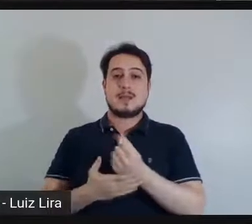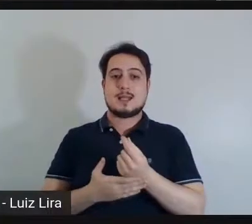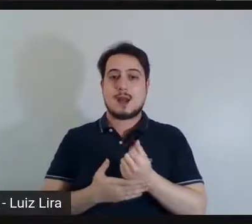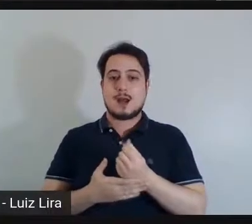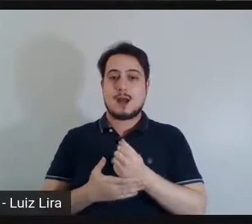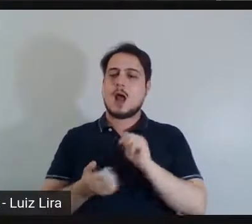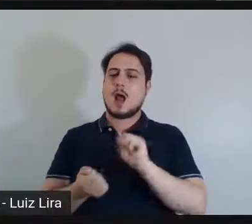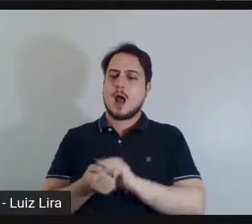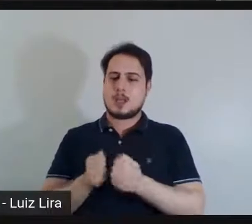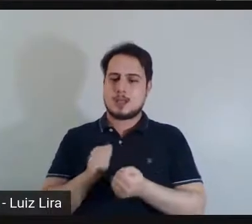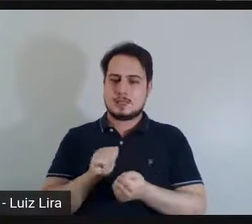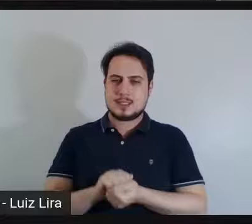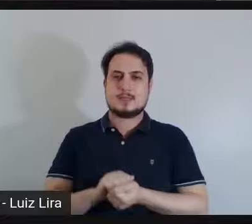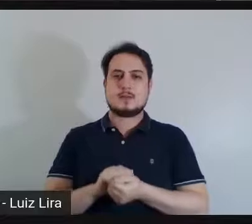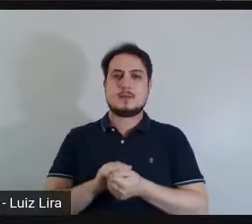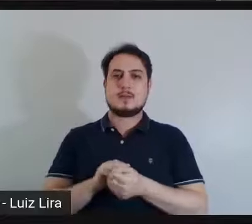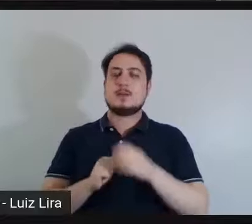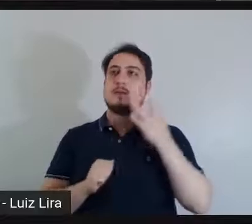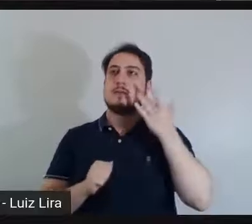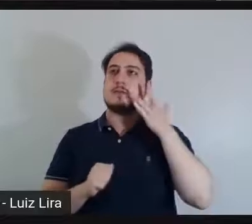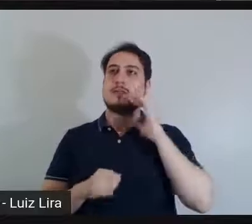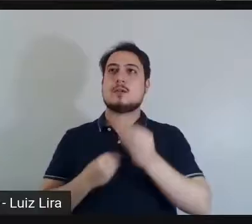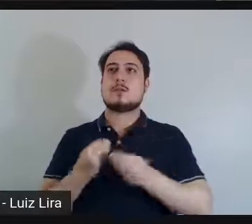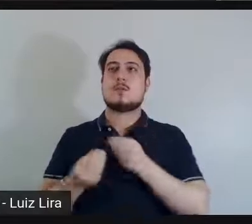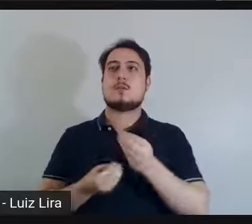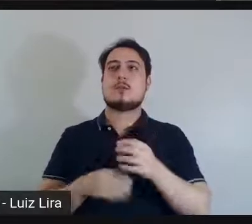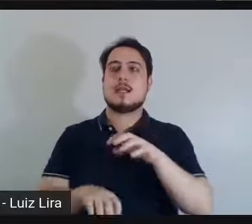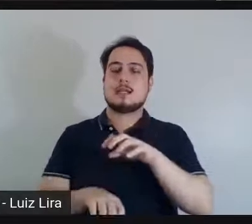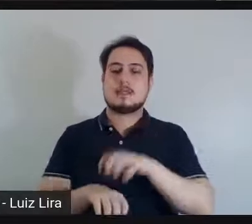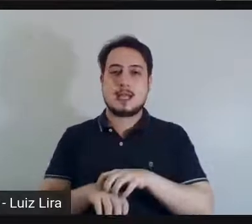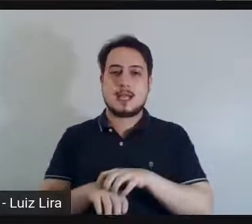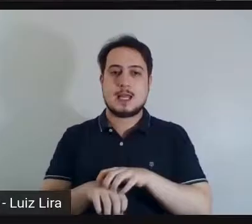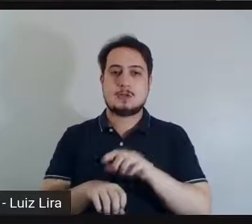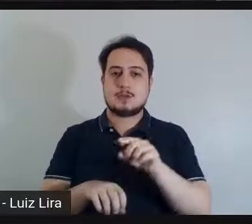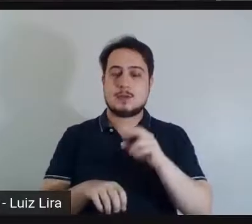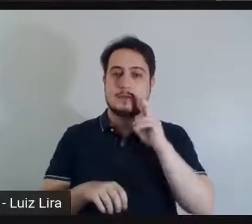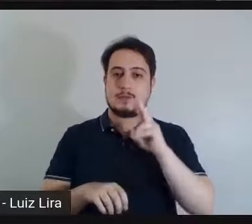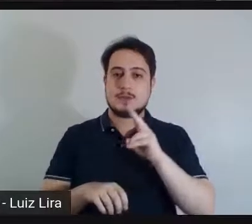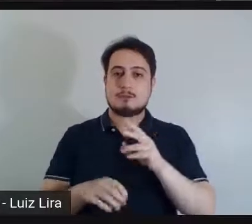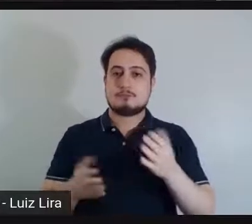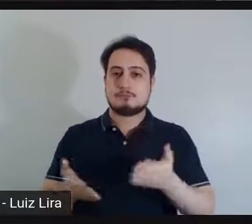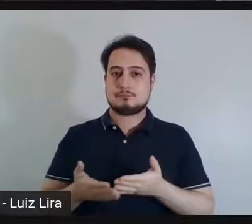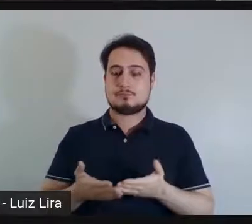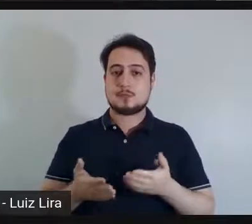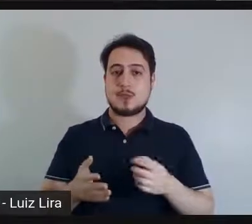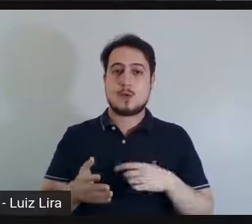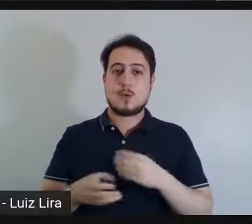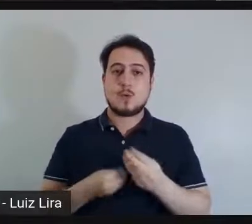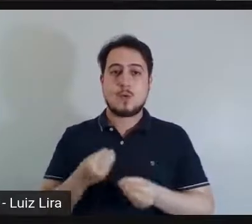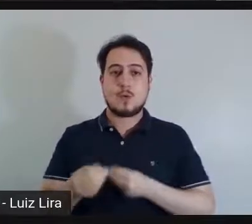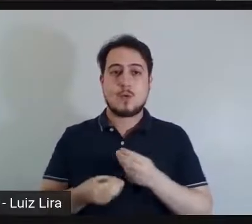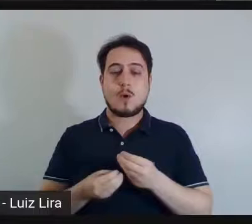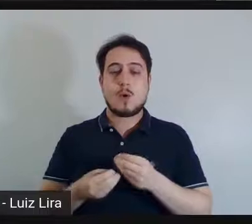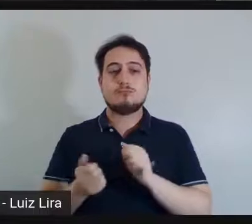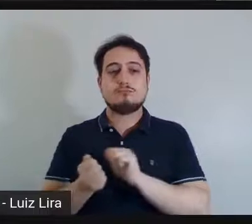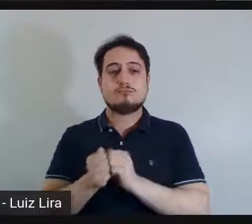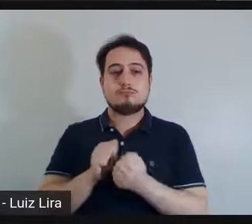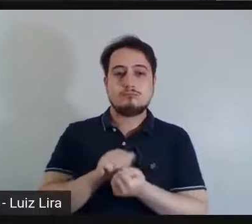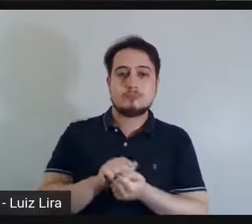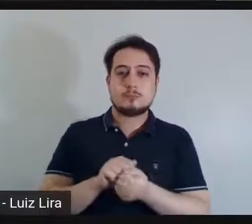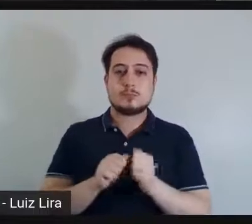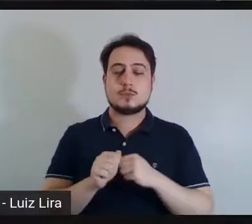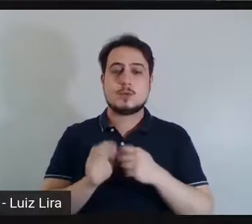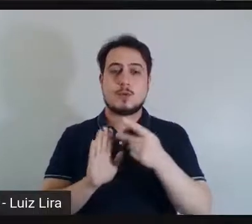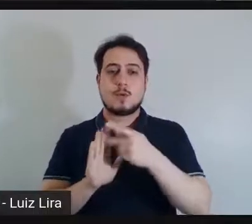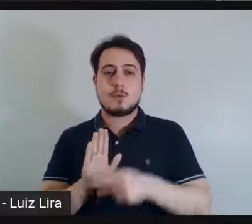Eu não sei como é que a SEG está tratando isso, André pode até falar melhor sobre isso, sobre uma readequação do plano